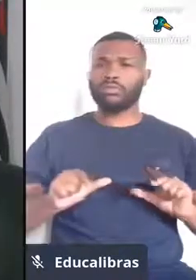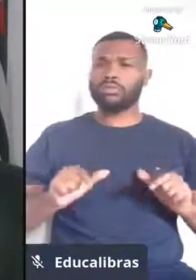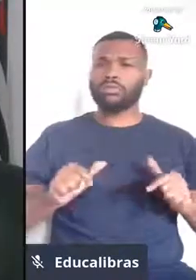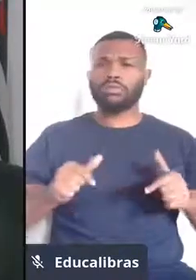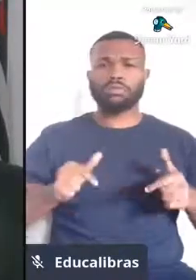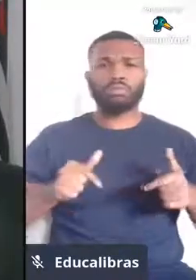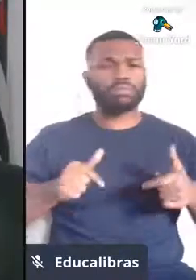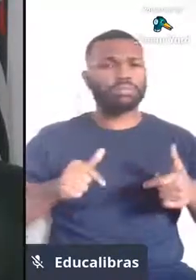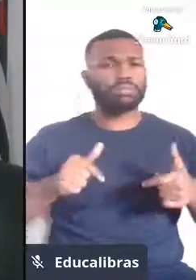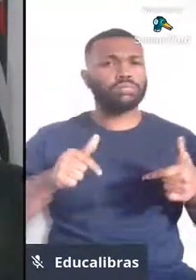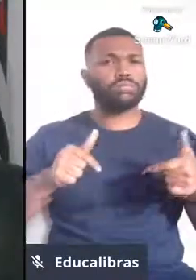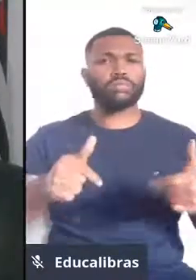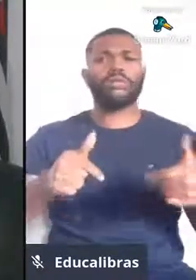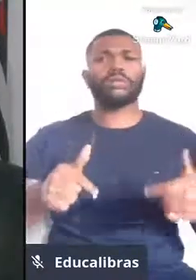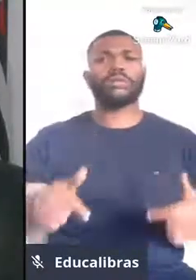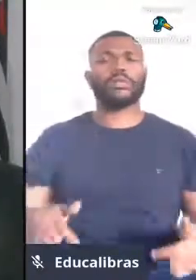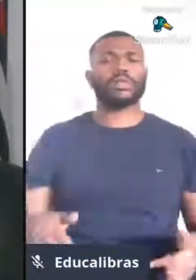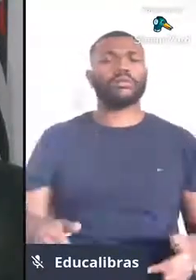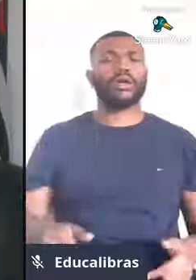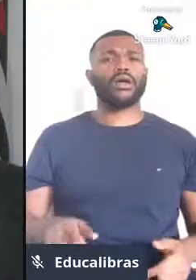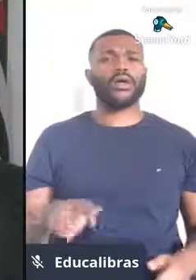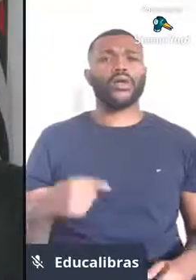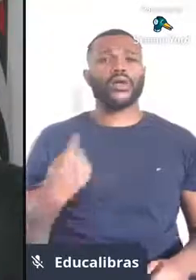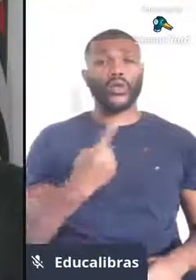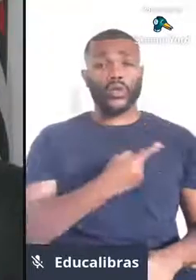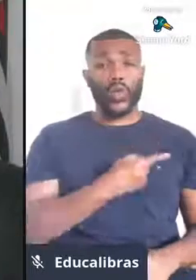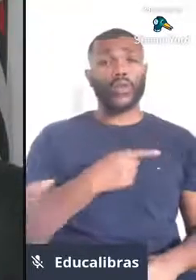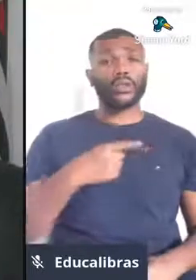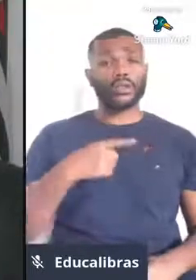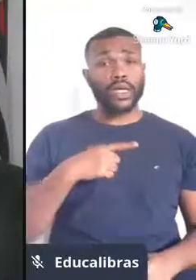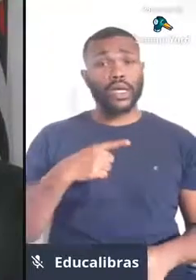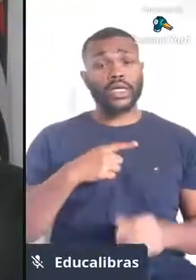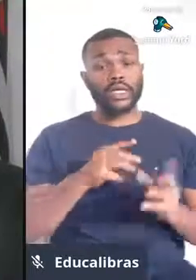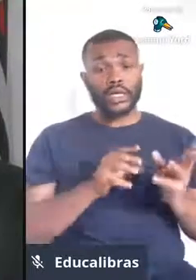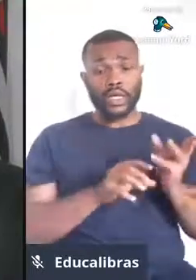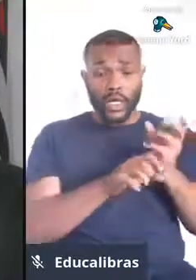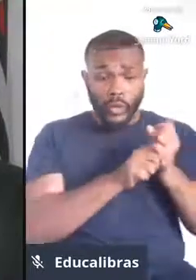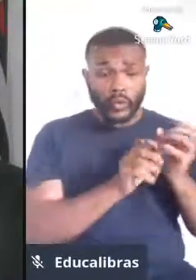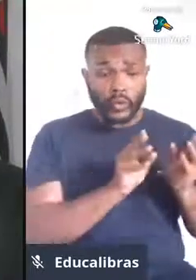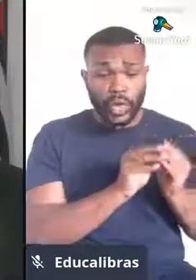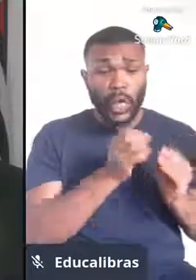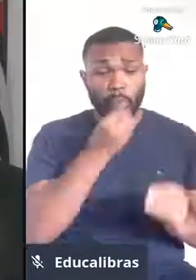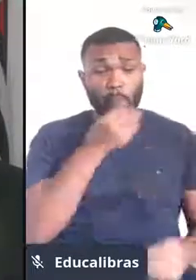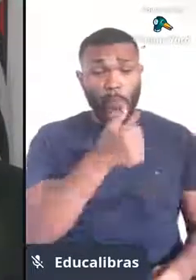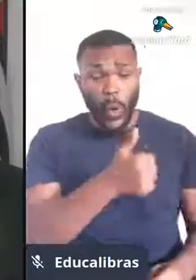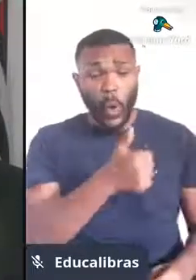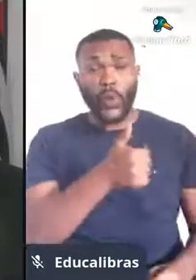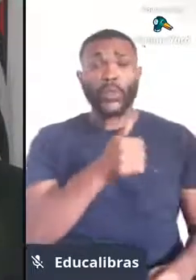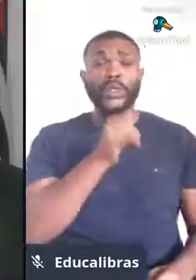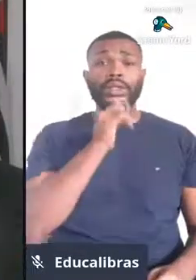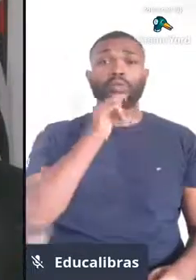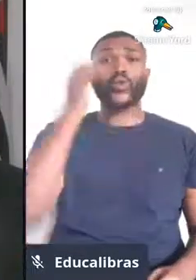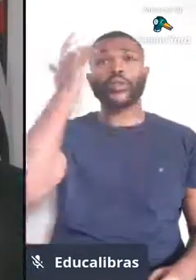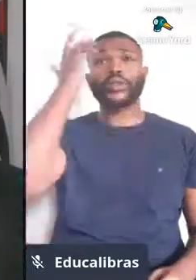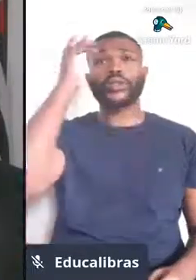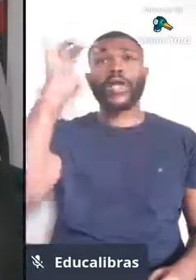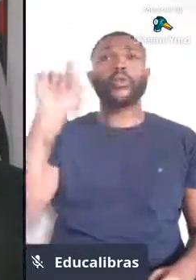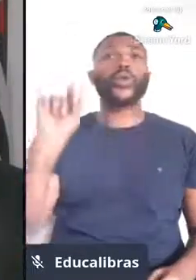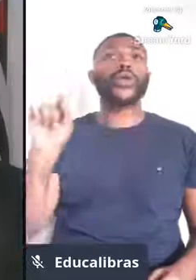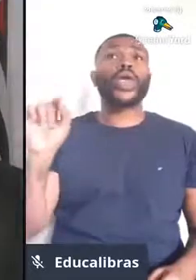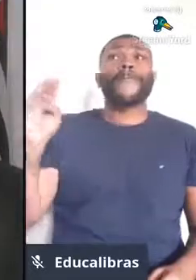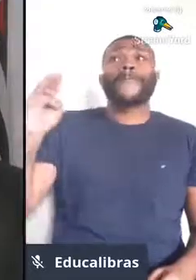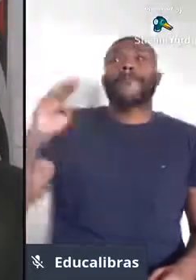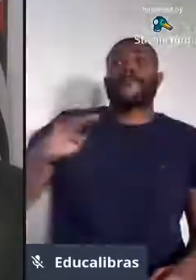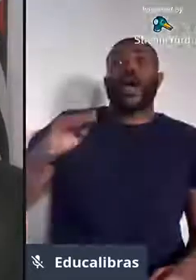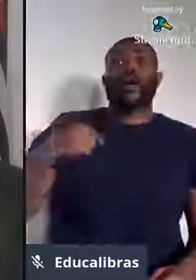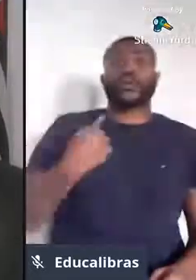que, se a gente tem os bons resultados, a gente não fica sabendo quais teriam sido os maus